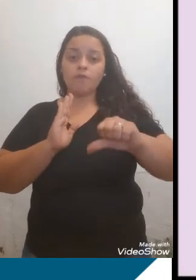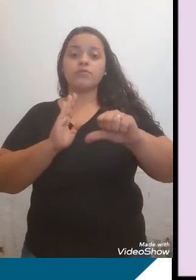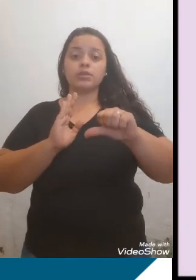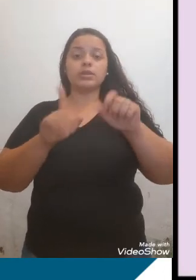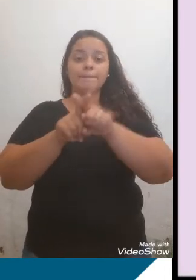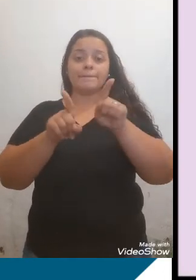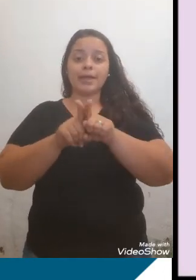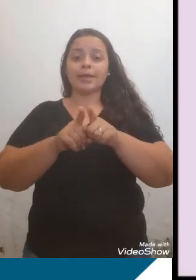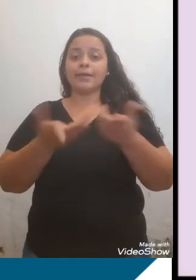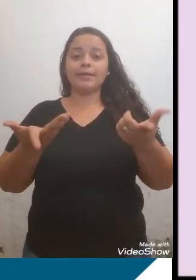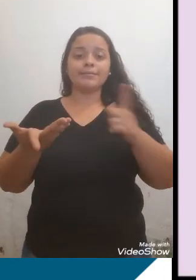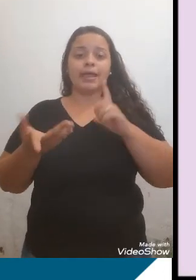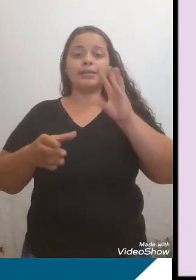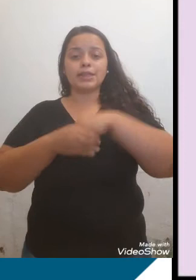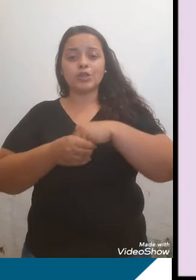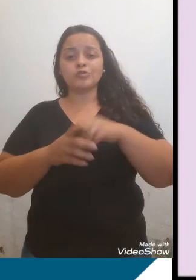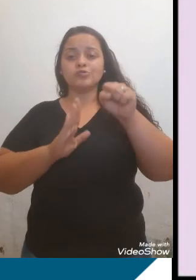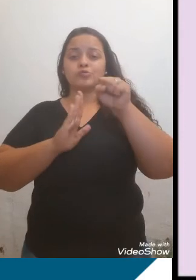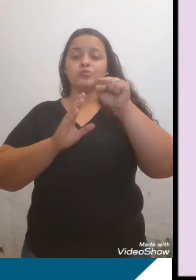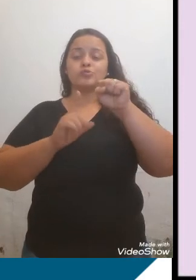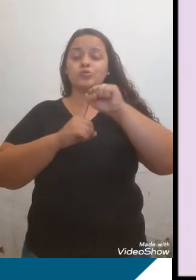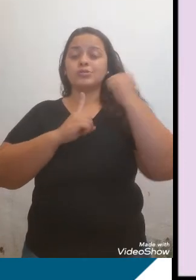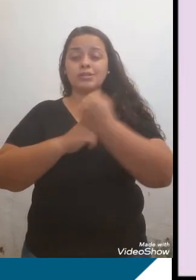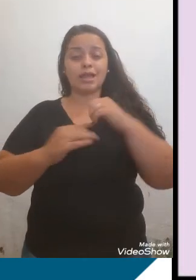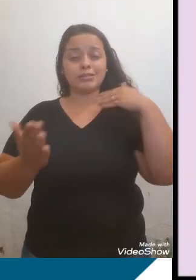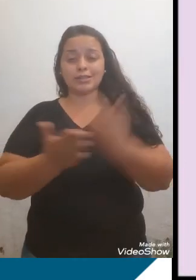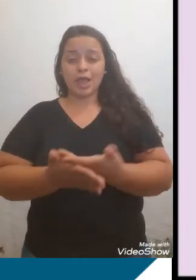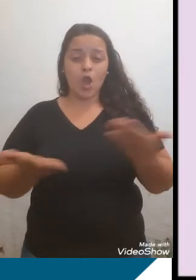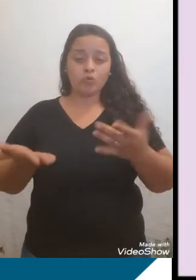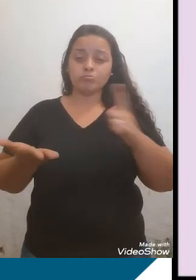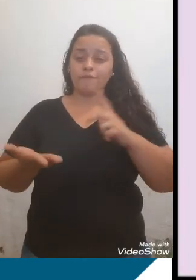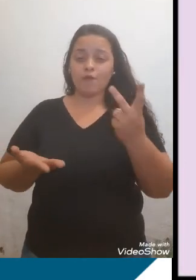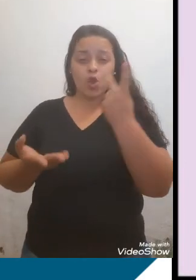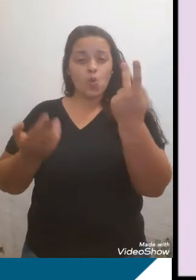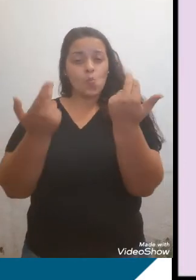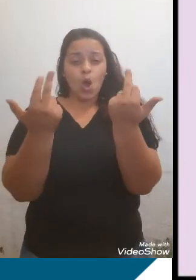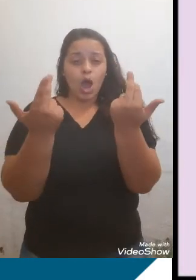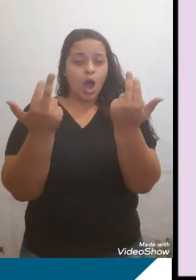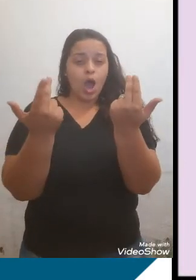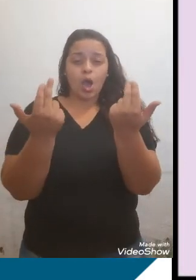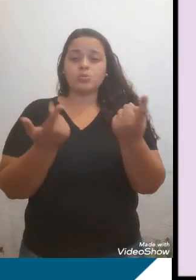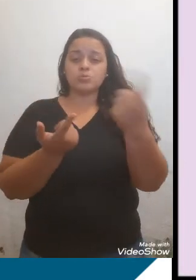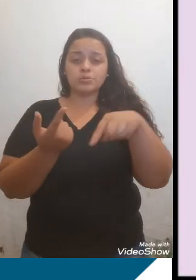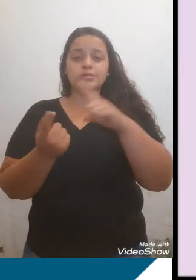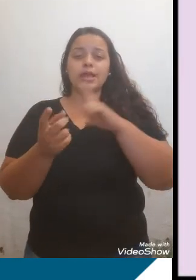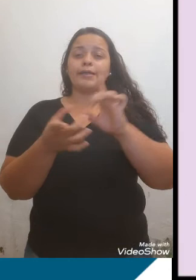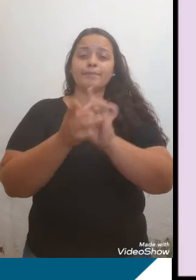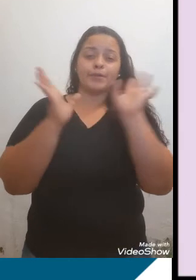tão fundamentais que eles estão presentes nas sociedades até os dias de hoje. Então, se a gente for pensar nas democracias